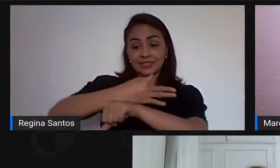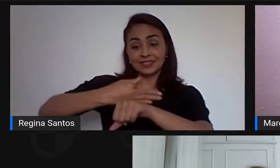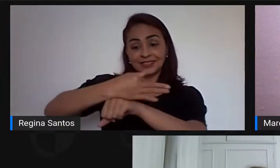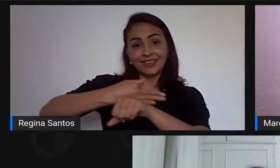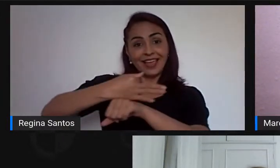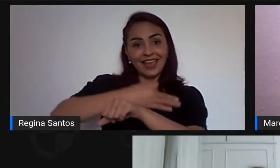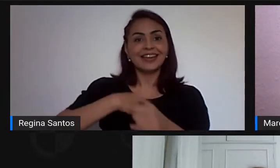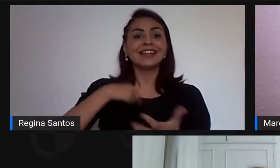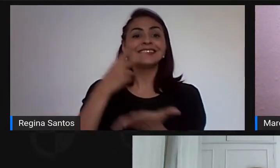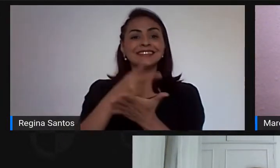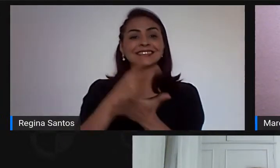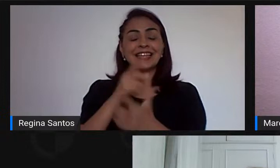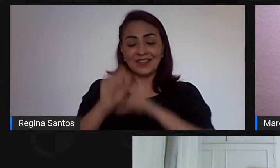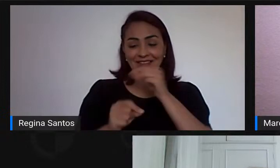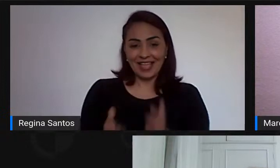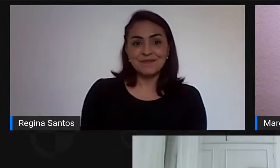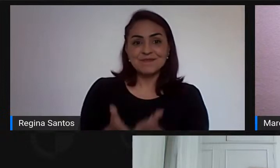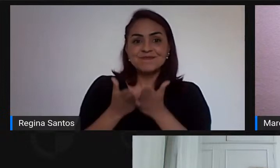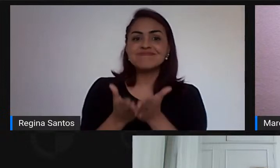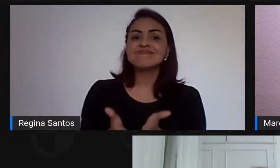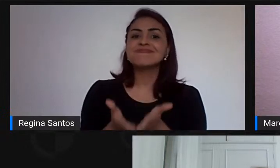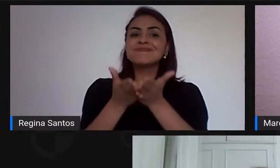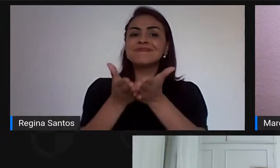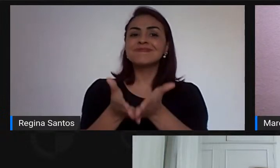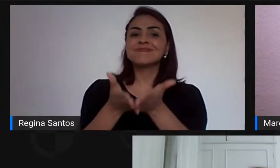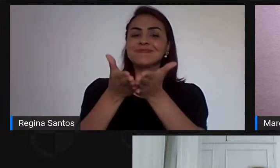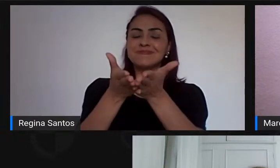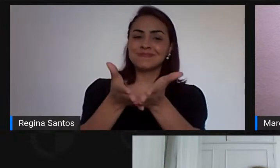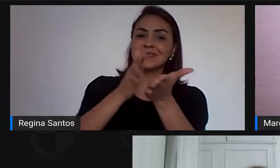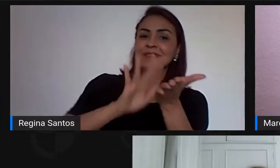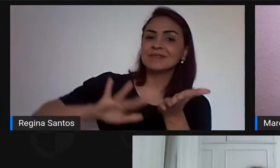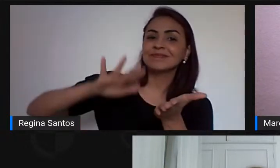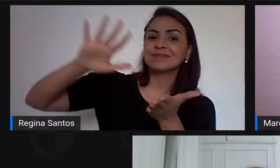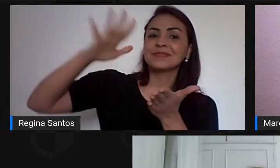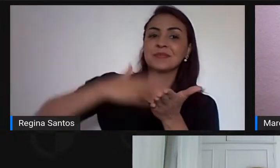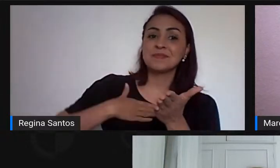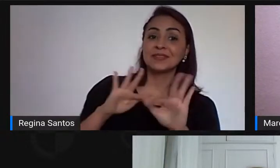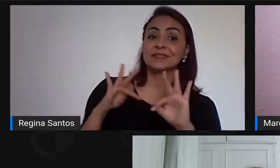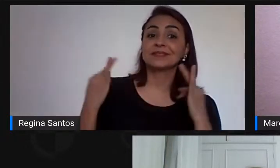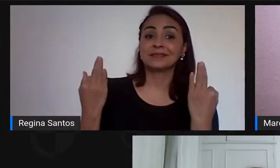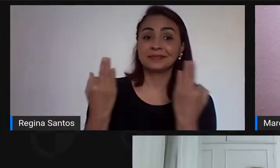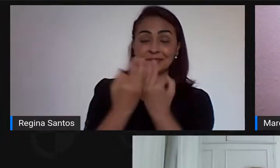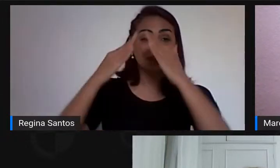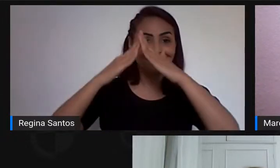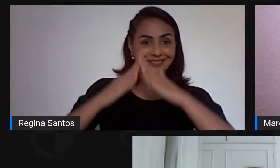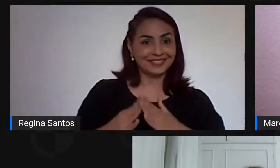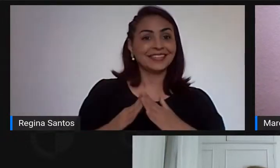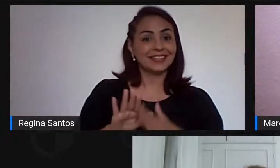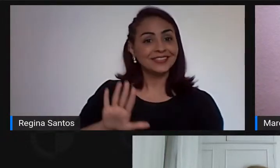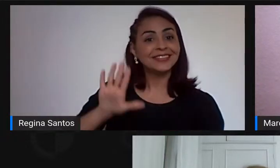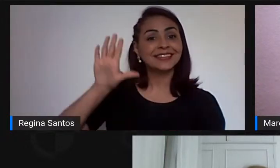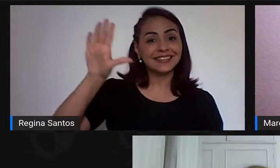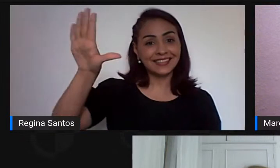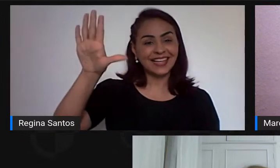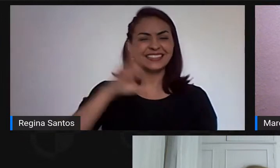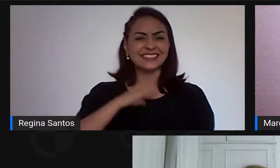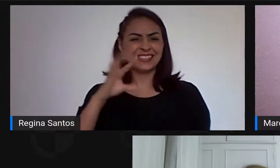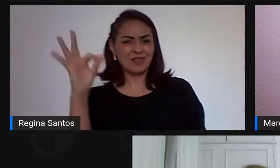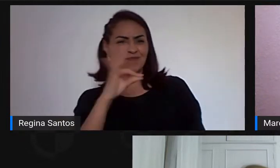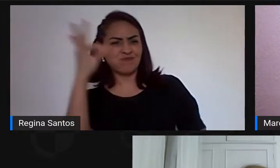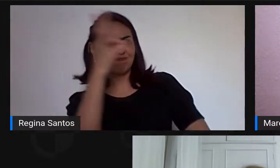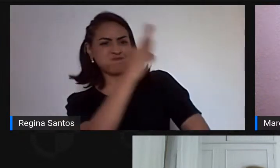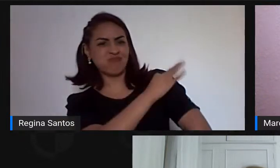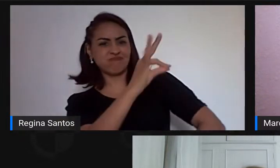cachoeira. E essa história eu não me esqueço nunca, né? Porque eu tinha que... Os mosquitos sempre me